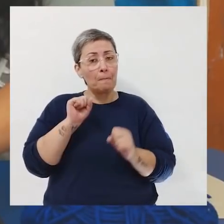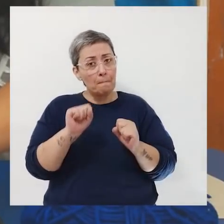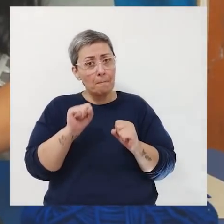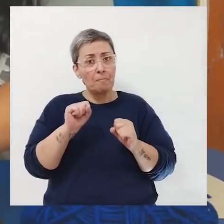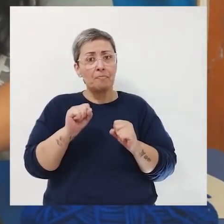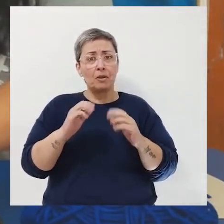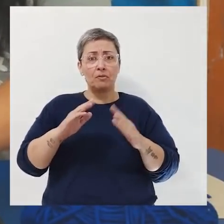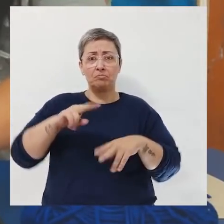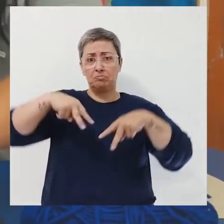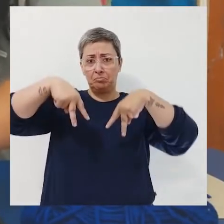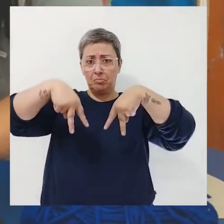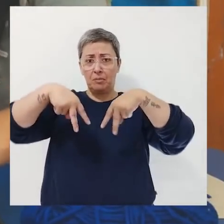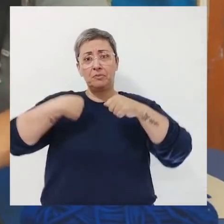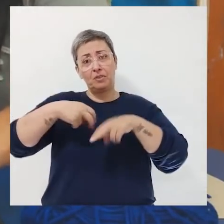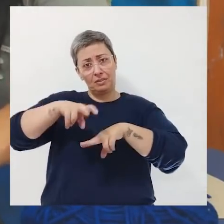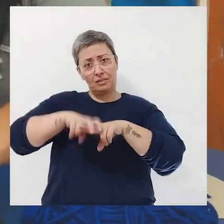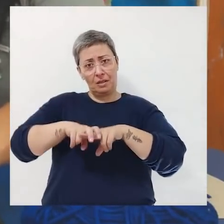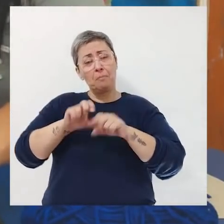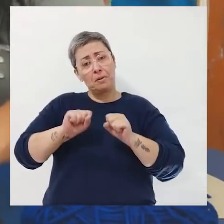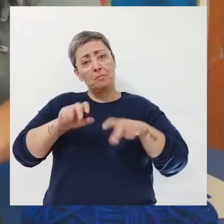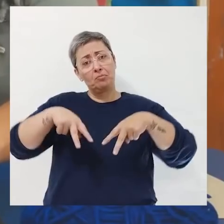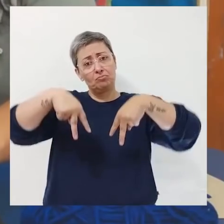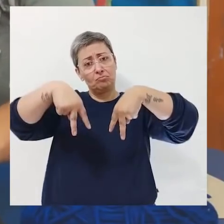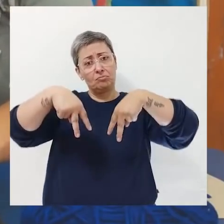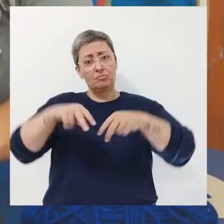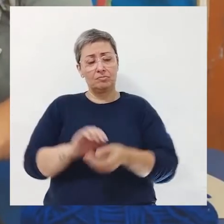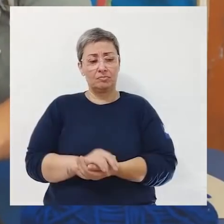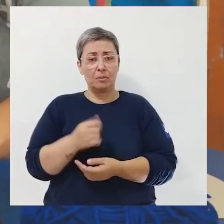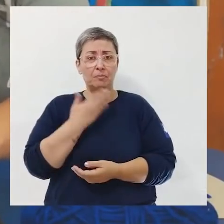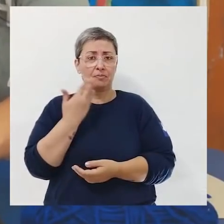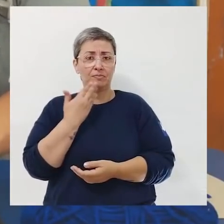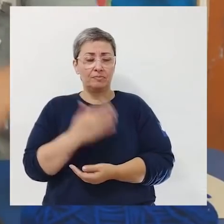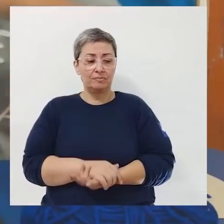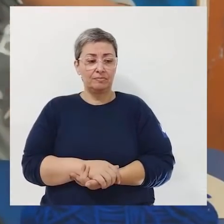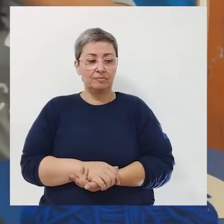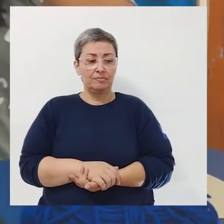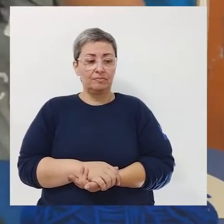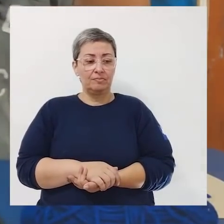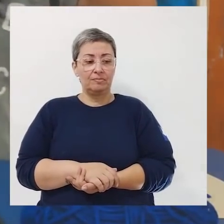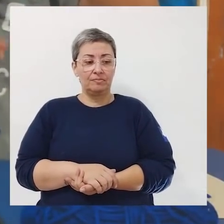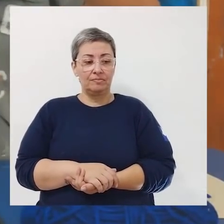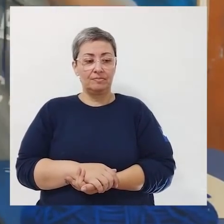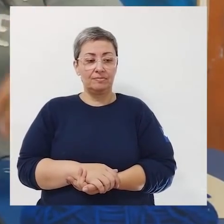Vocês podem fazer em pé. A gente fez sentada, mas vocês podem pescar em pé. Fica mais fácil. Tá bom?